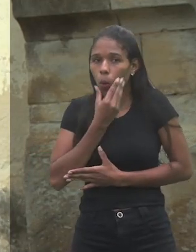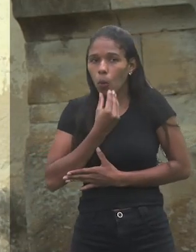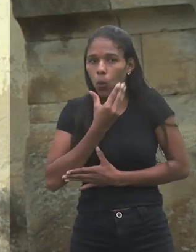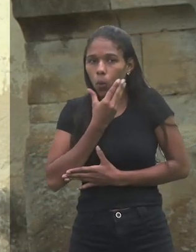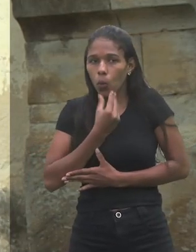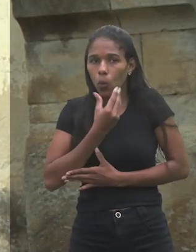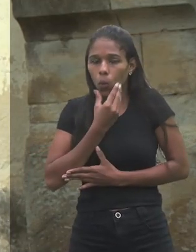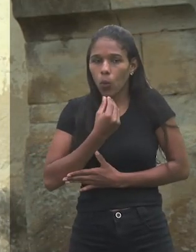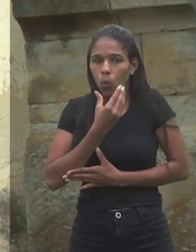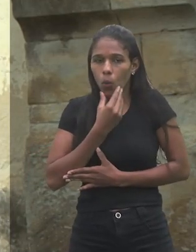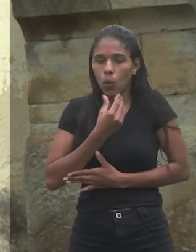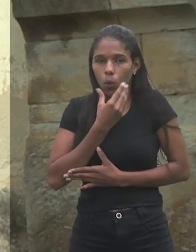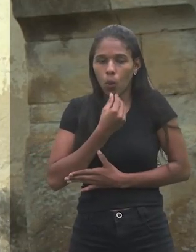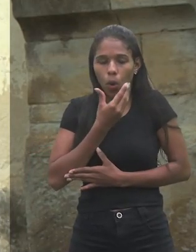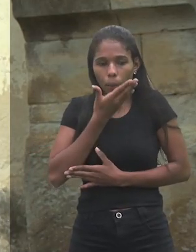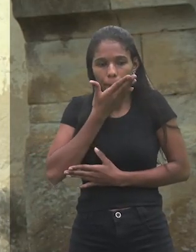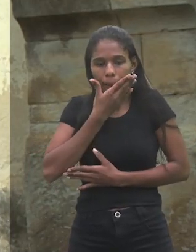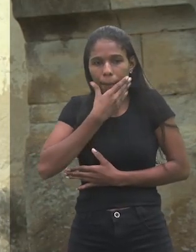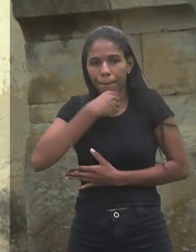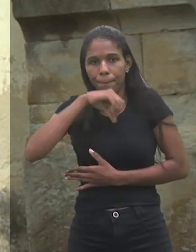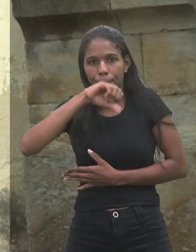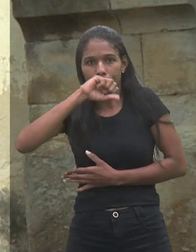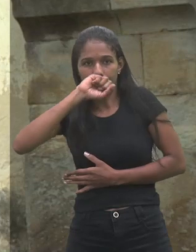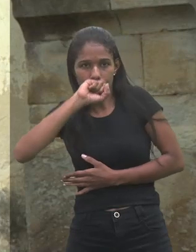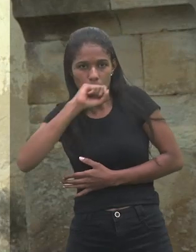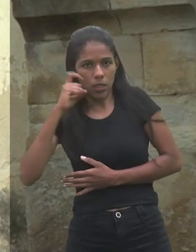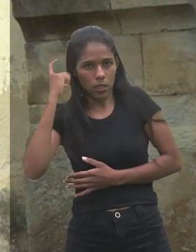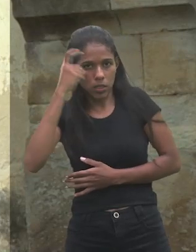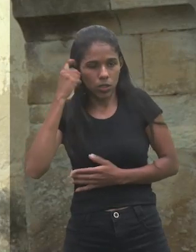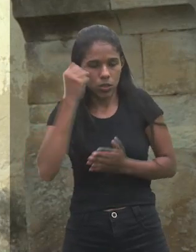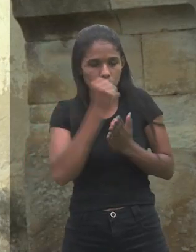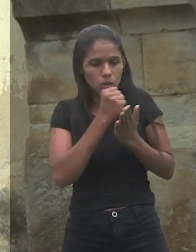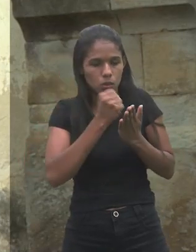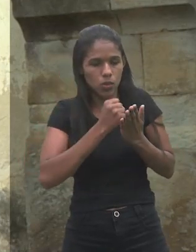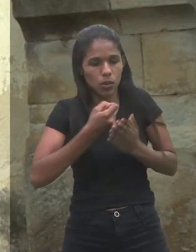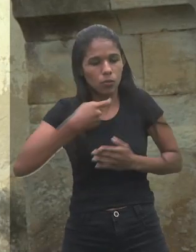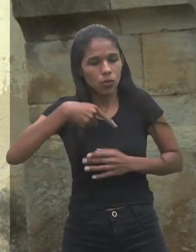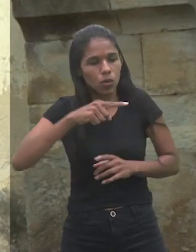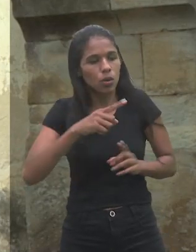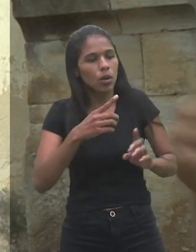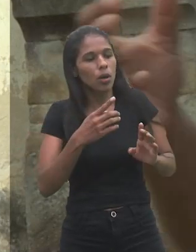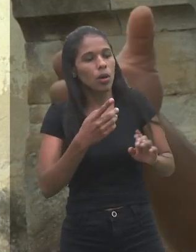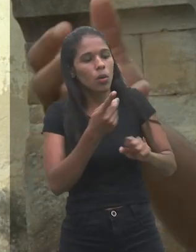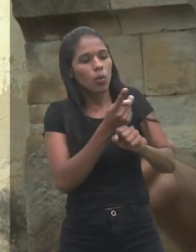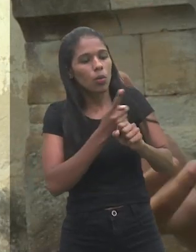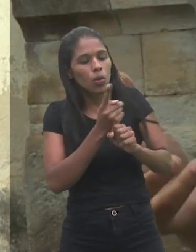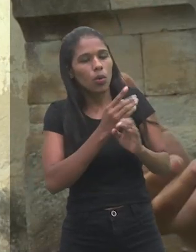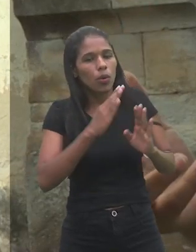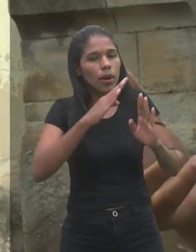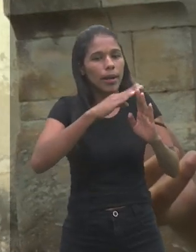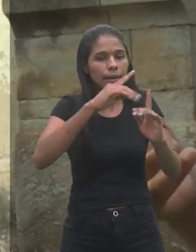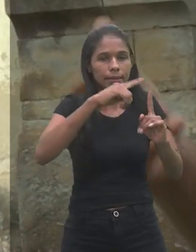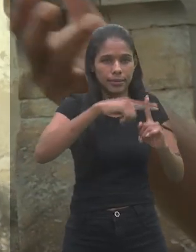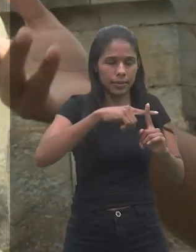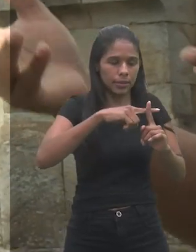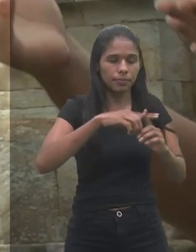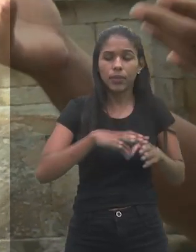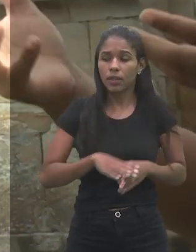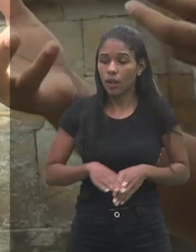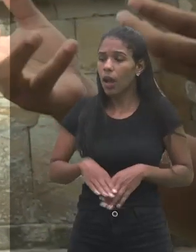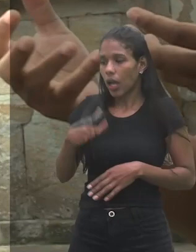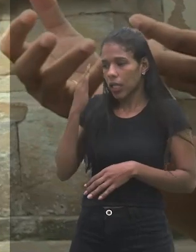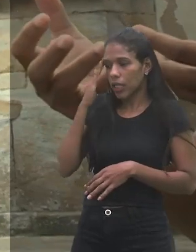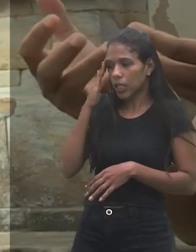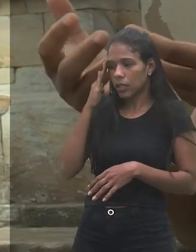igreja, e consegue batizar o filho na matriz, em 1738. É porque naquela época o negro não